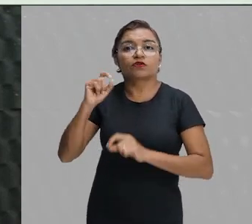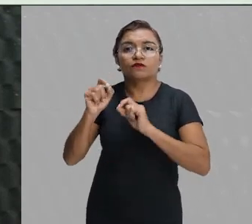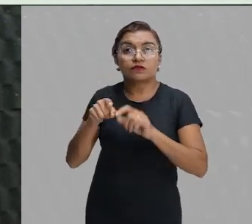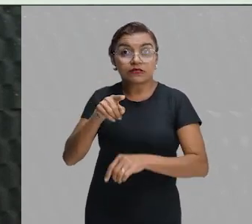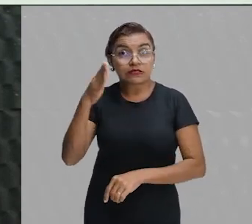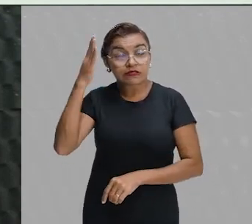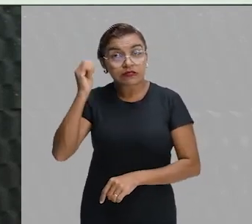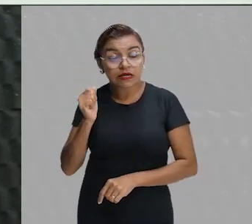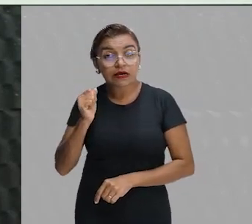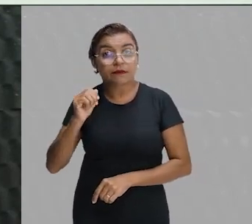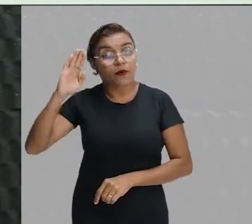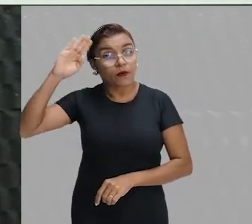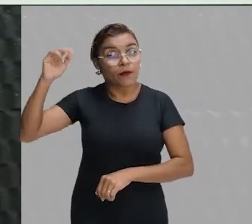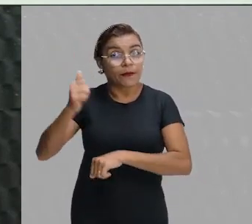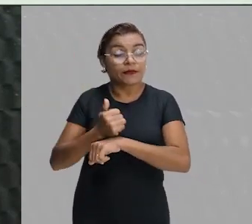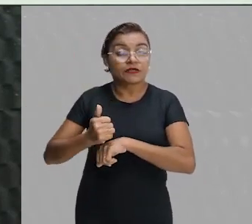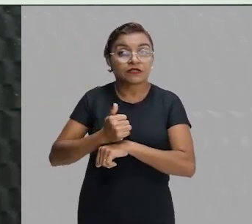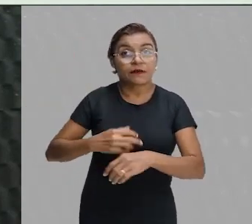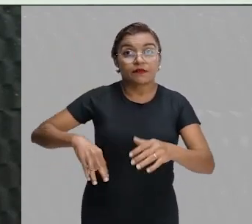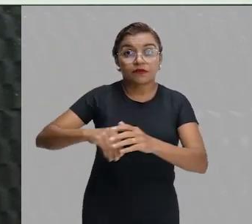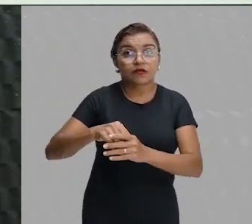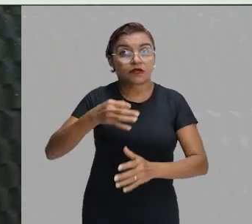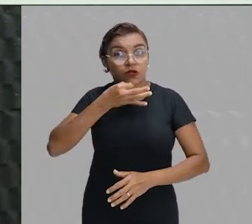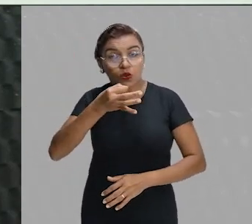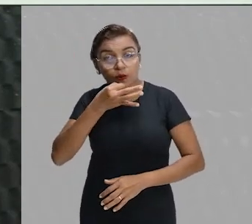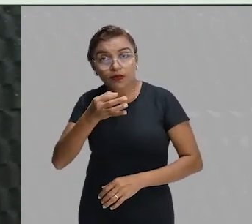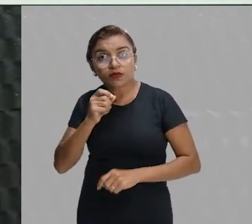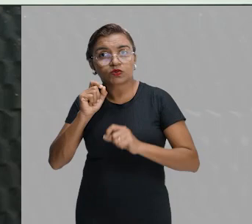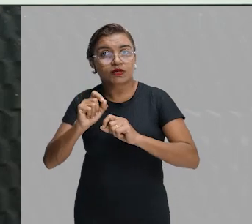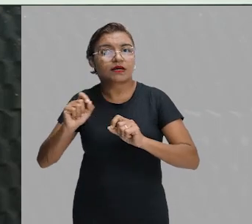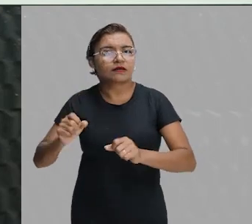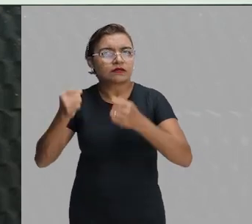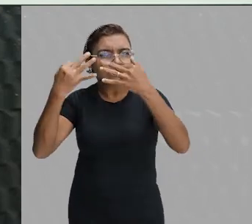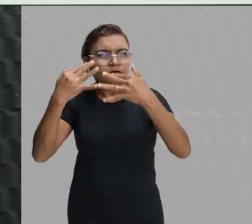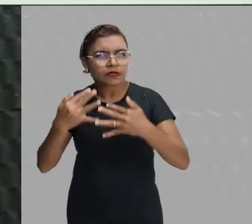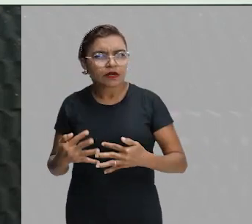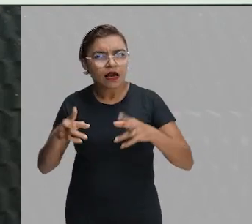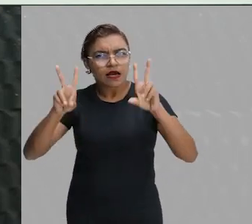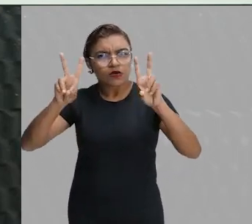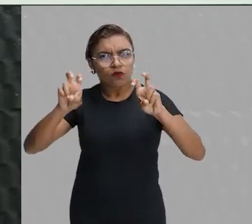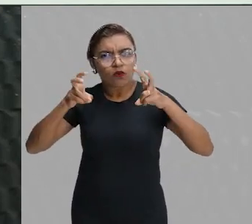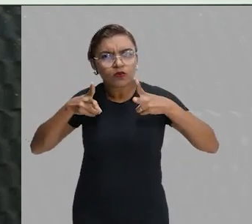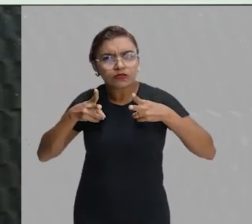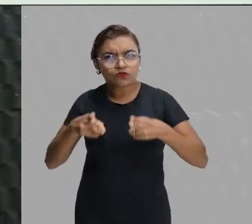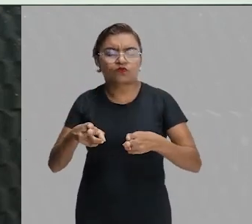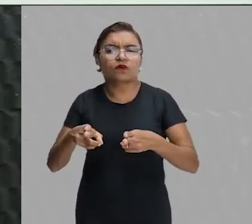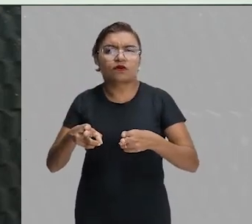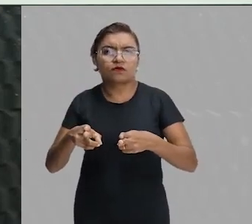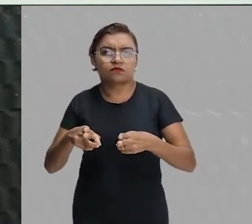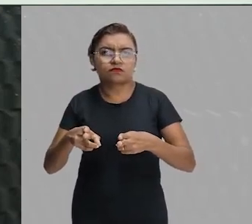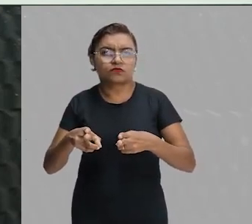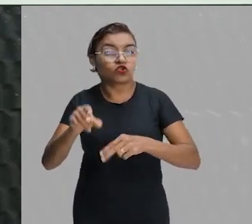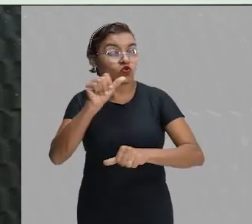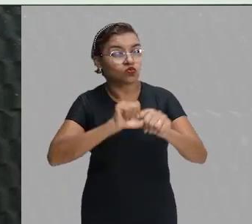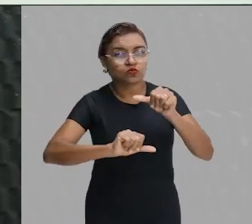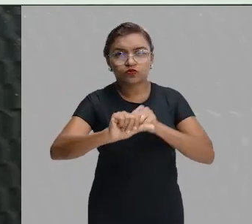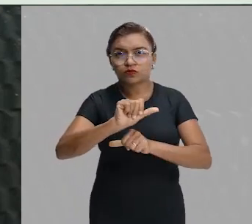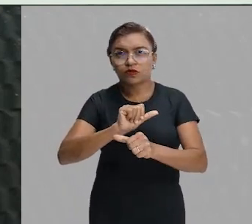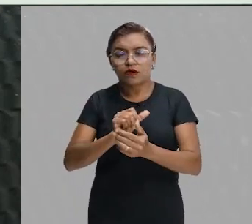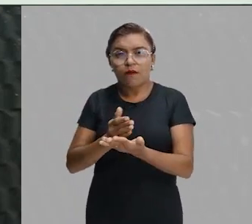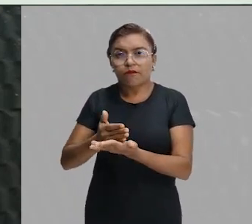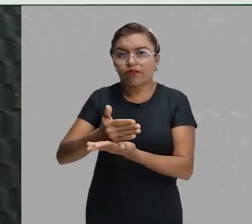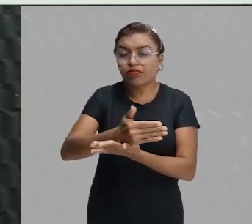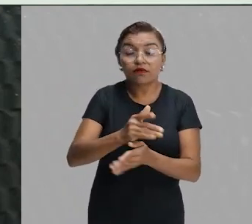princípio serve dentro da argumentação para tratar do mesmo assunto. Eu não posso fugir da raia, famoso.